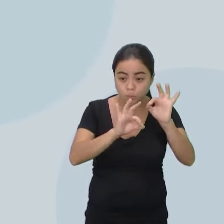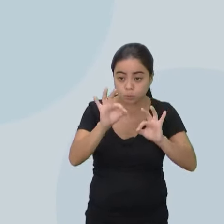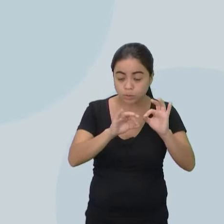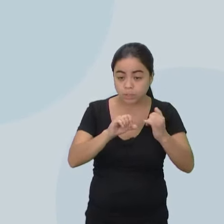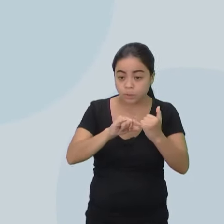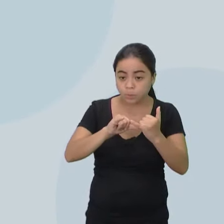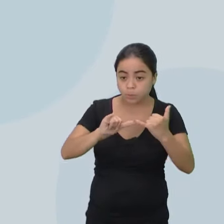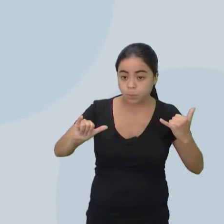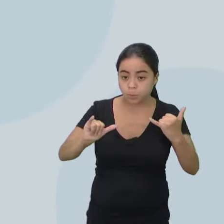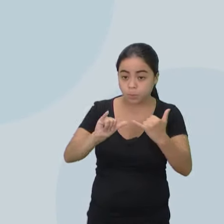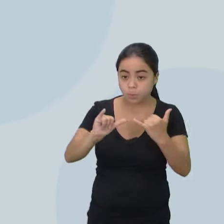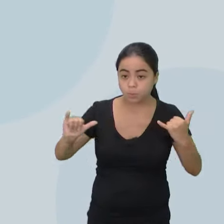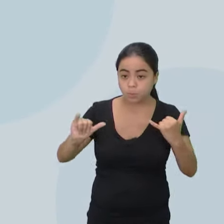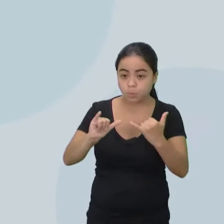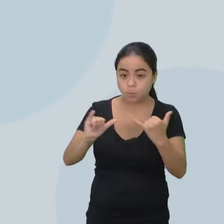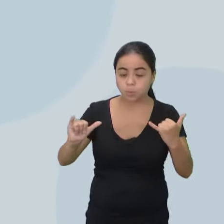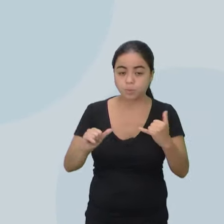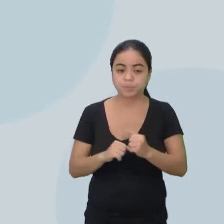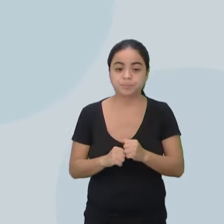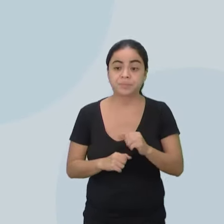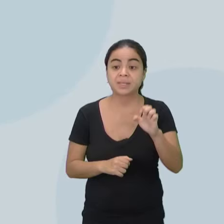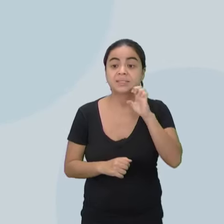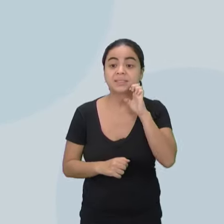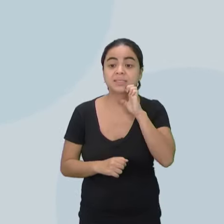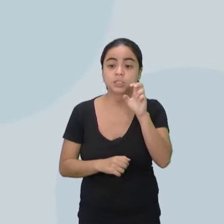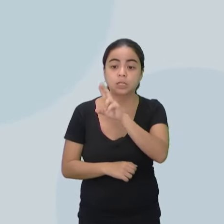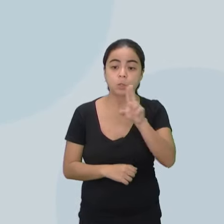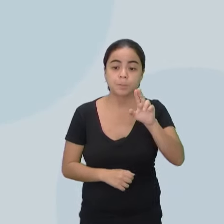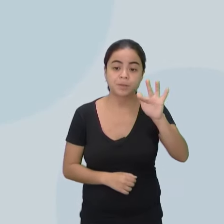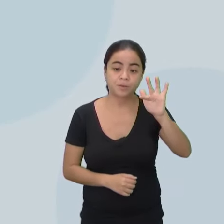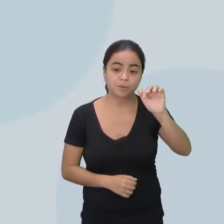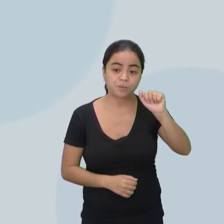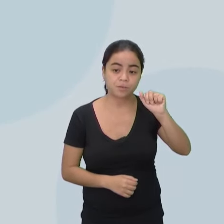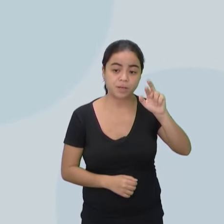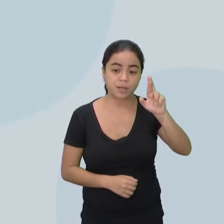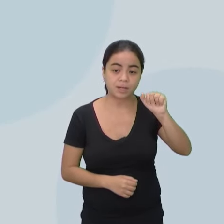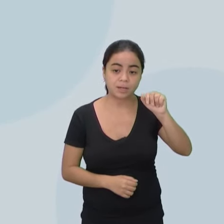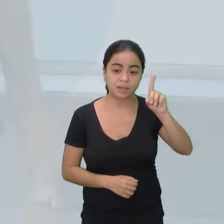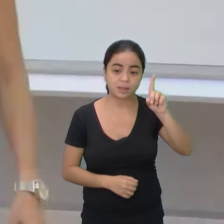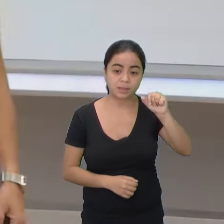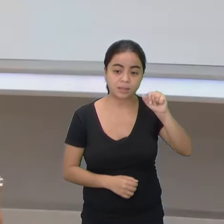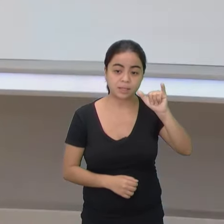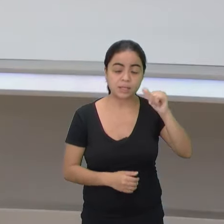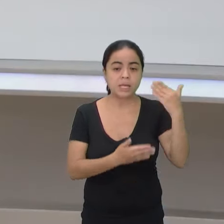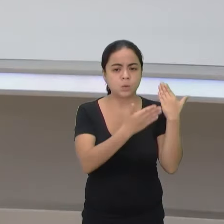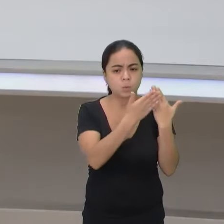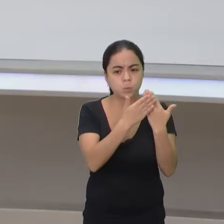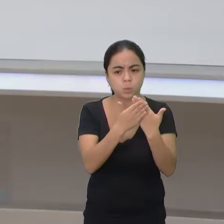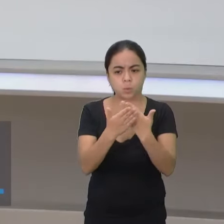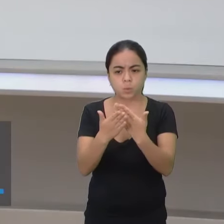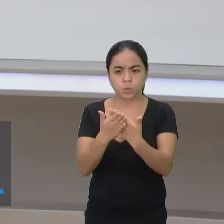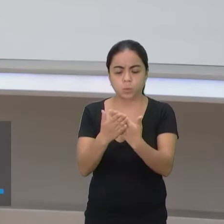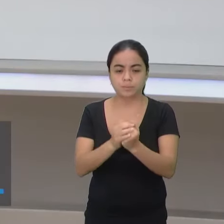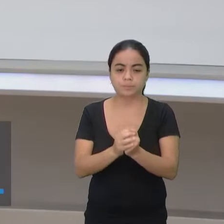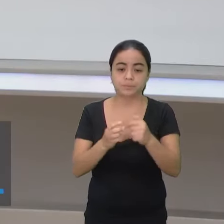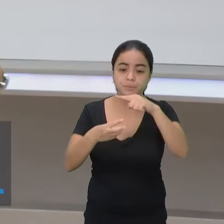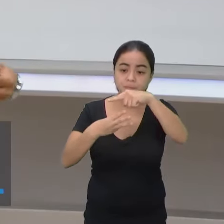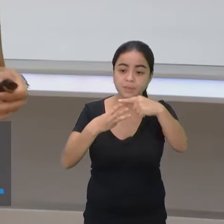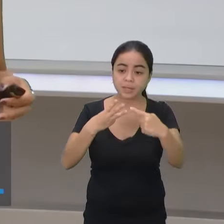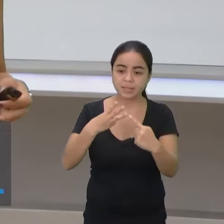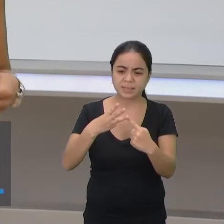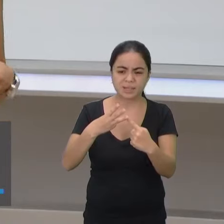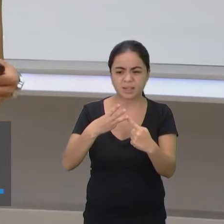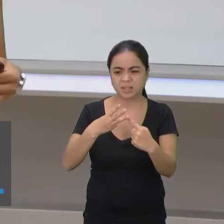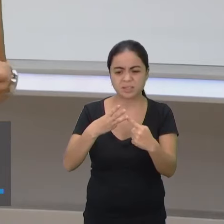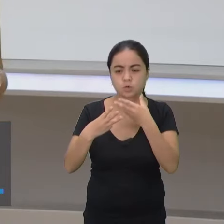cara chamado Faraday, junto com Lenz, que estudaram isso daí, mais o Oreste. São três ou